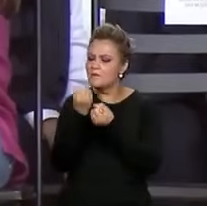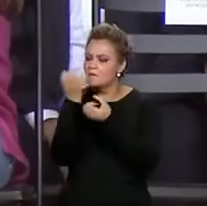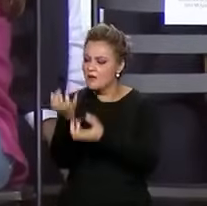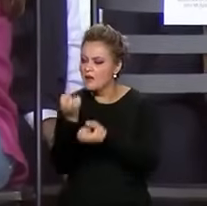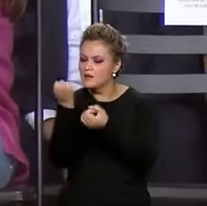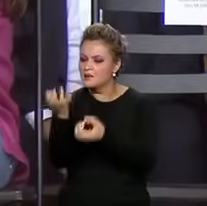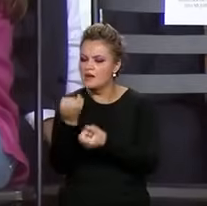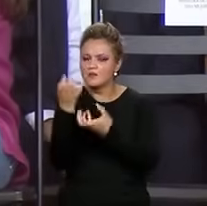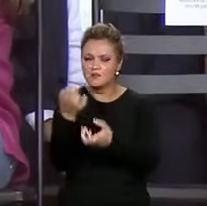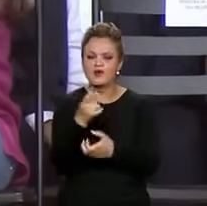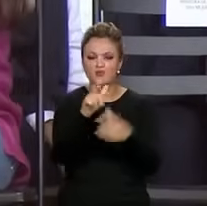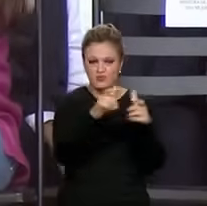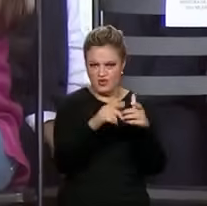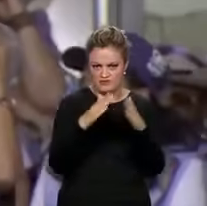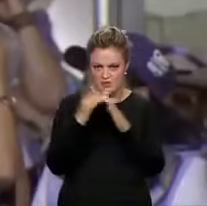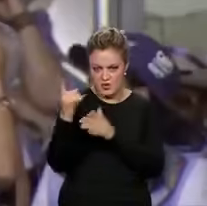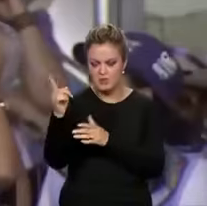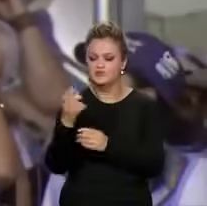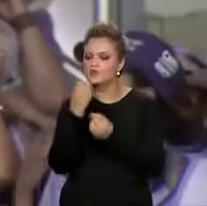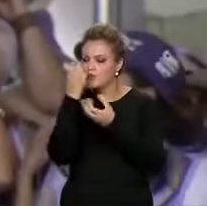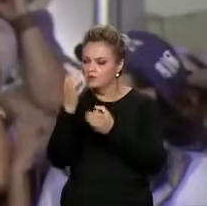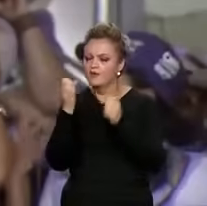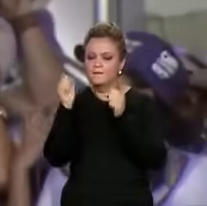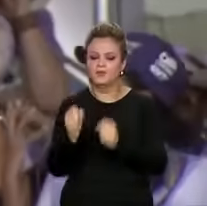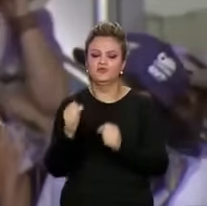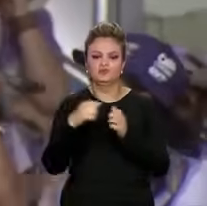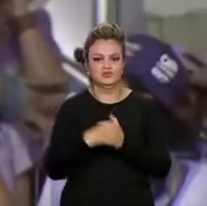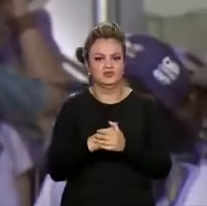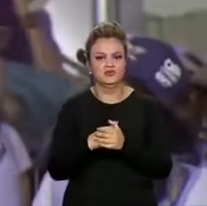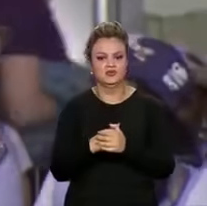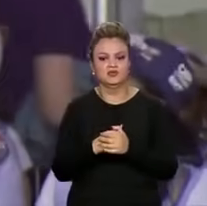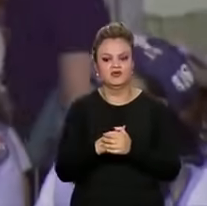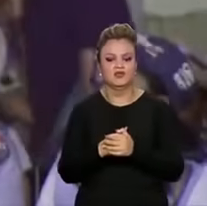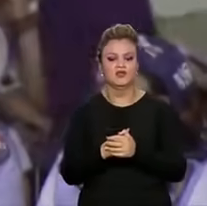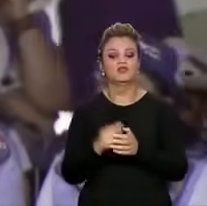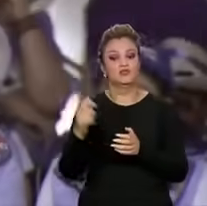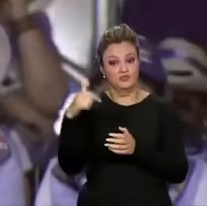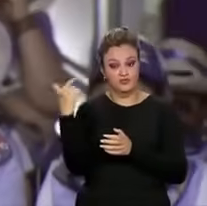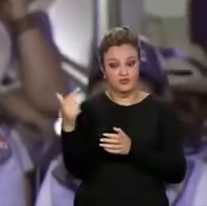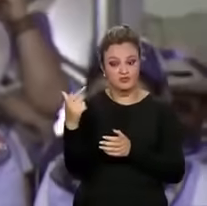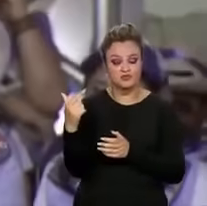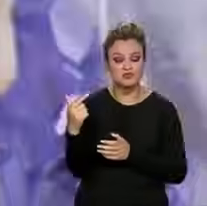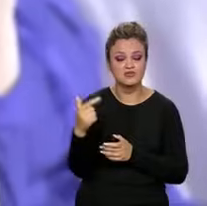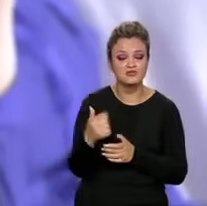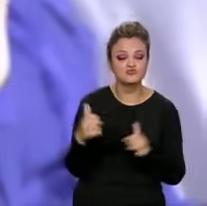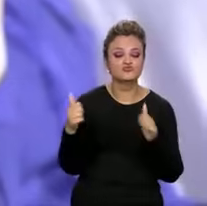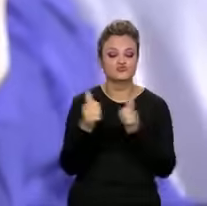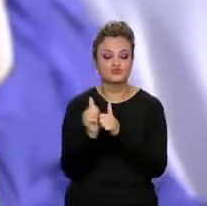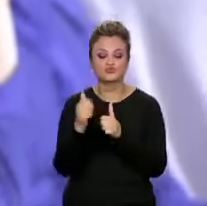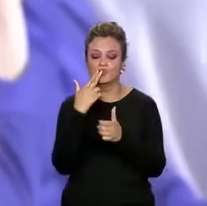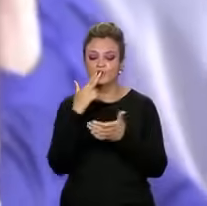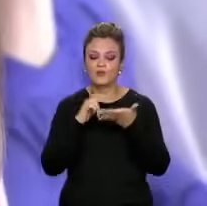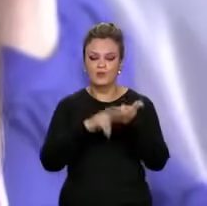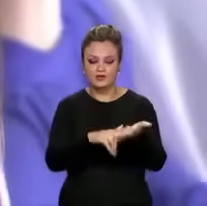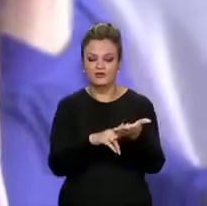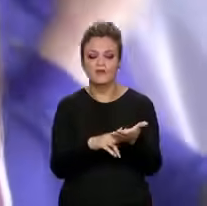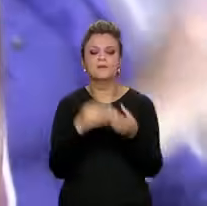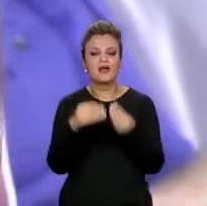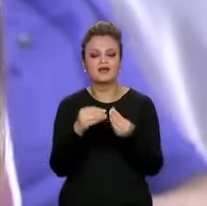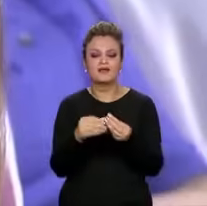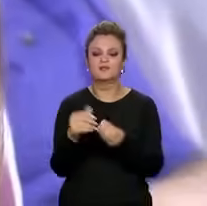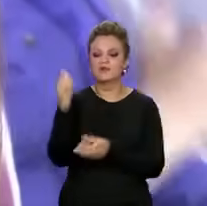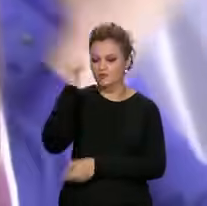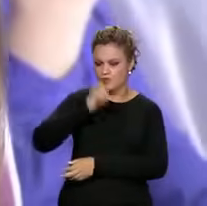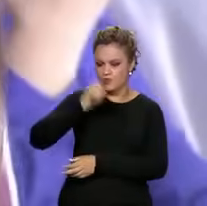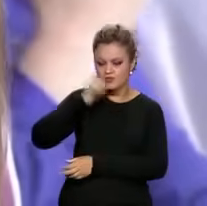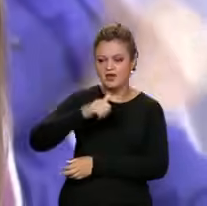lá onde vocês estão nós estamos trabalhando junto com os Correios para que